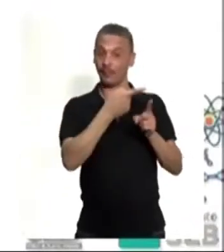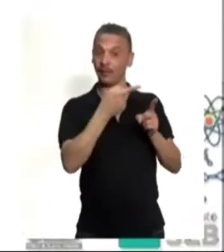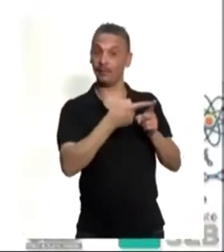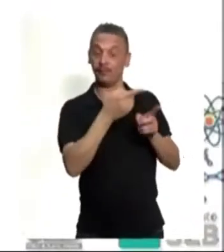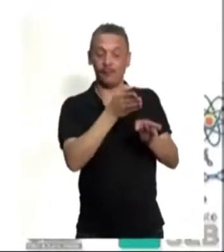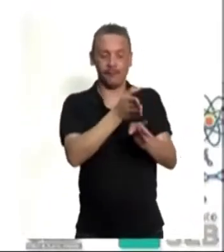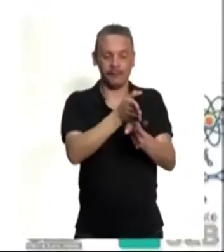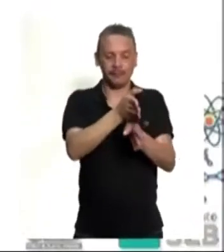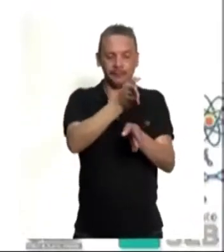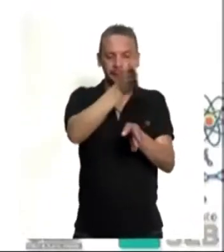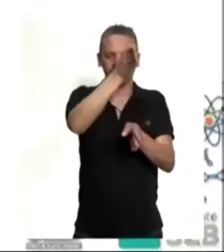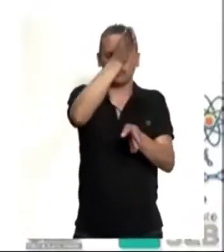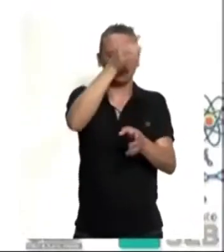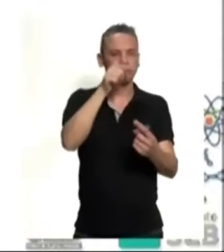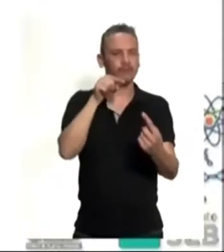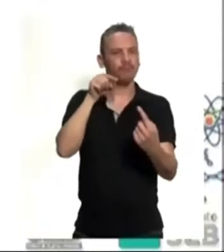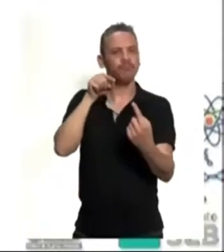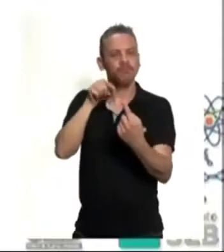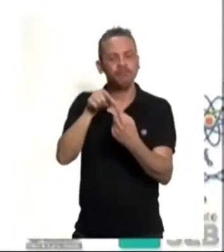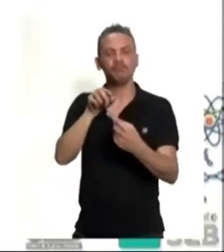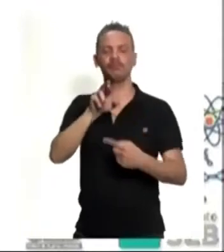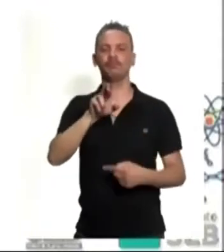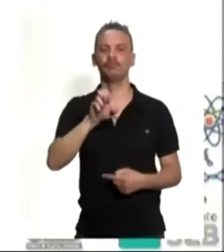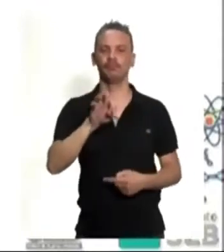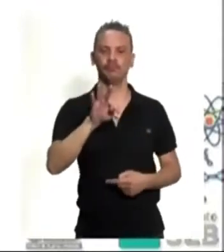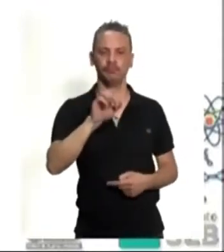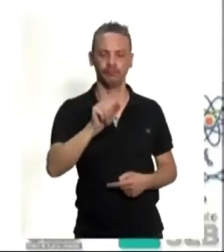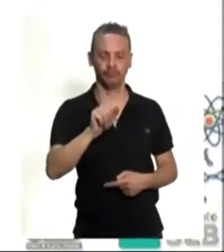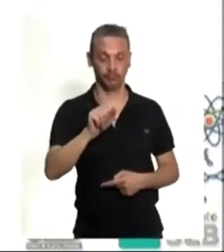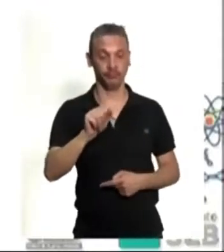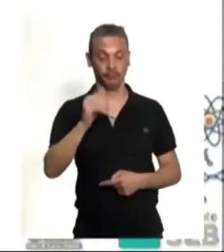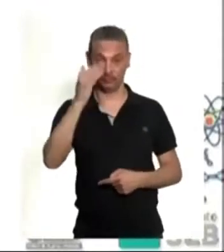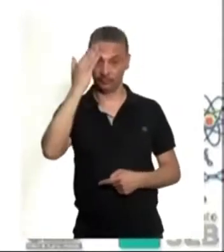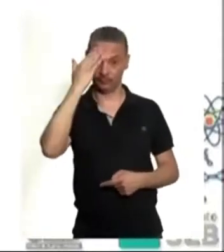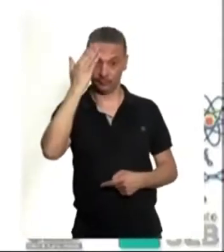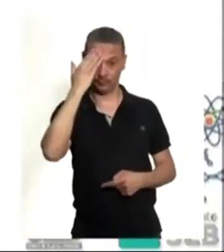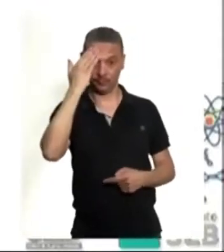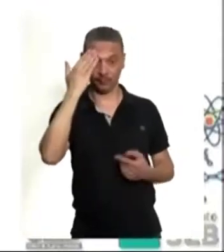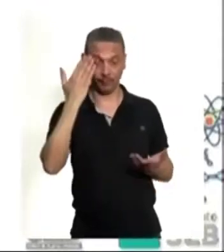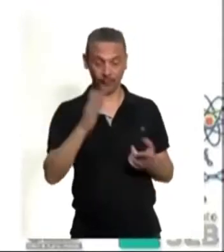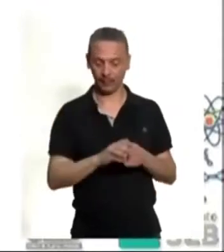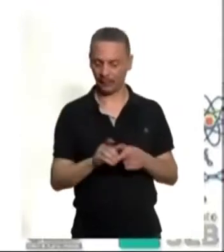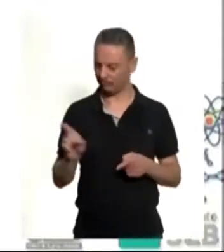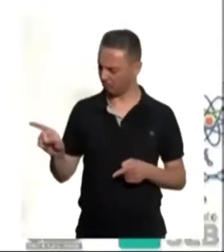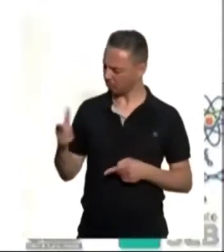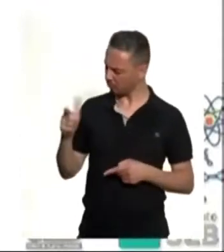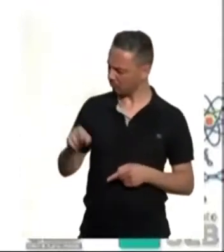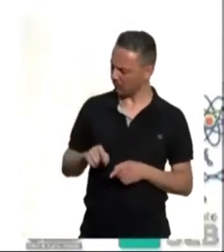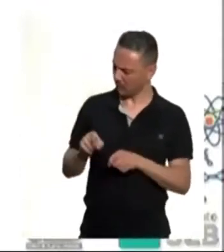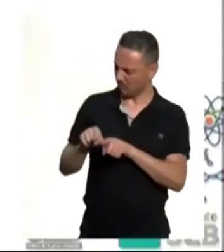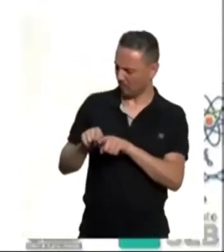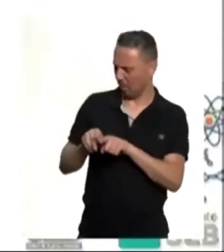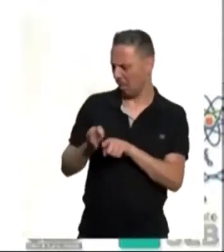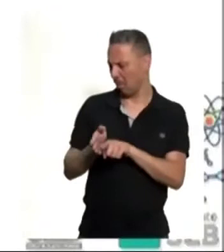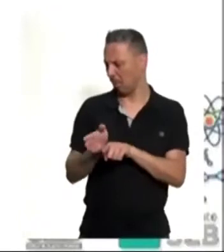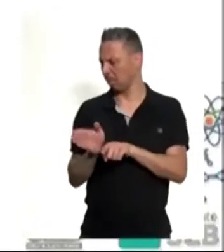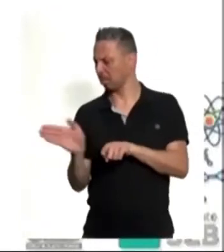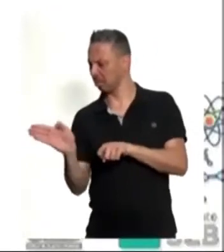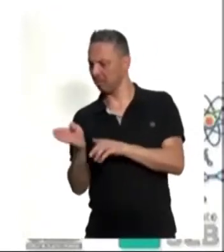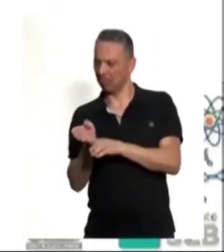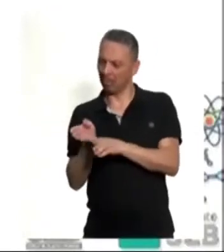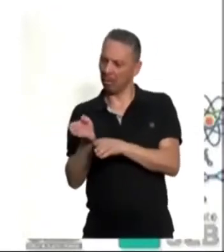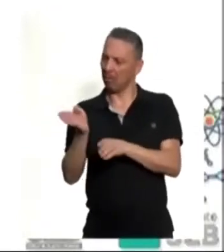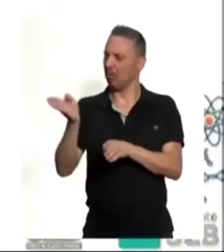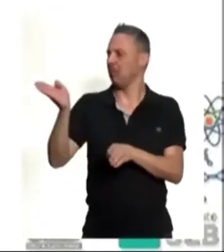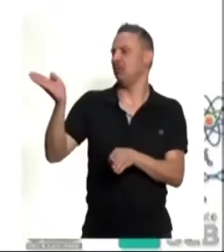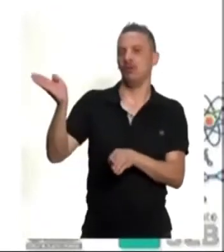A altura, a distância entre as bases é exatamente igual à aresta lateral. A outra não é reta não, Fredão, ela é torta. As